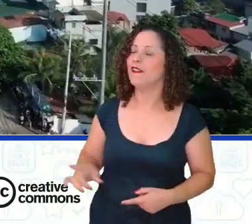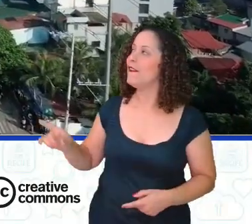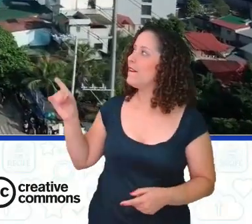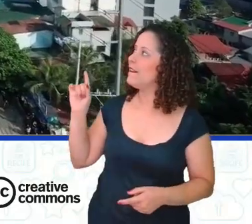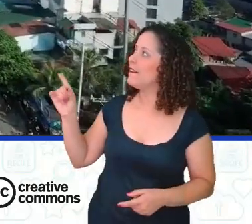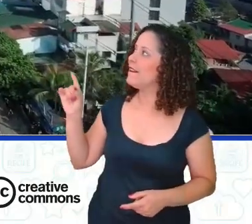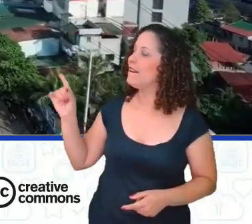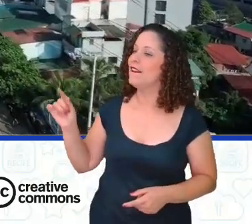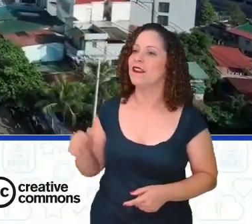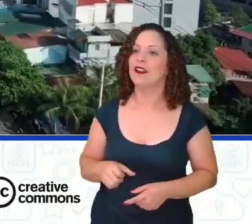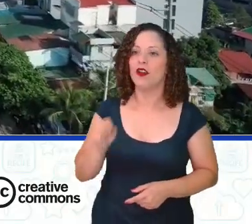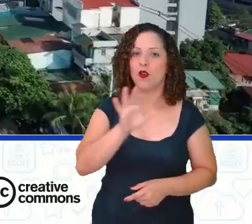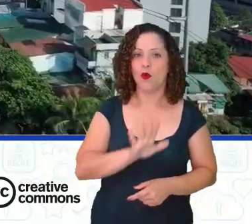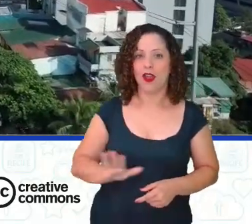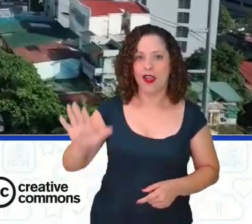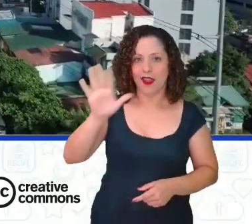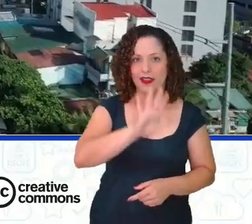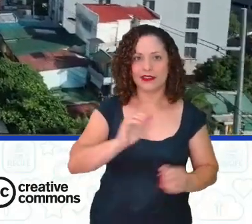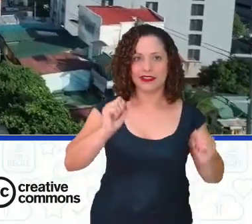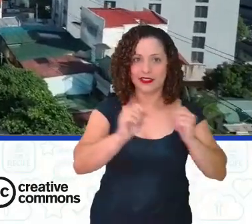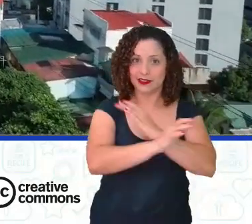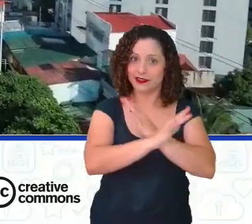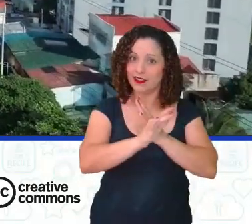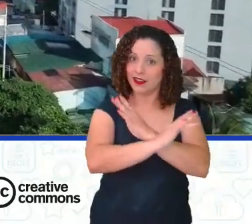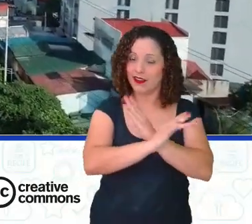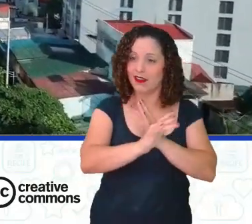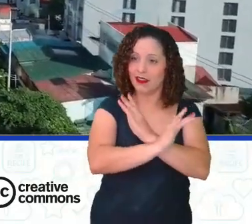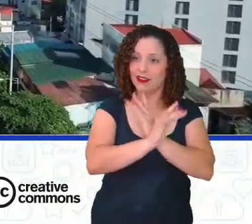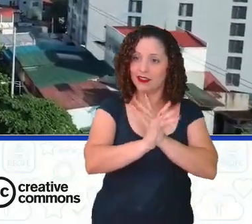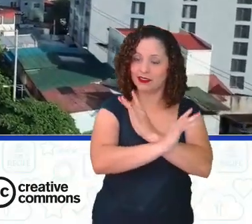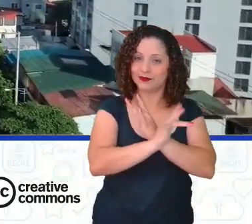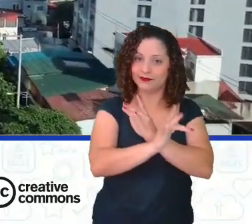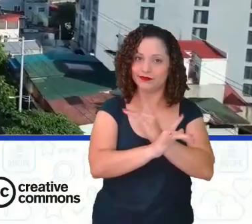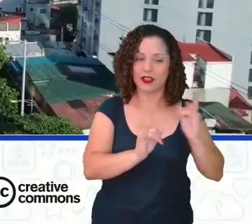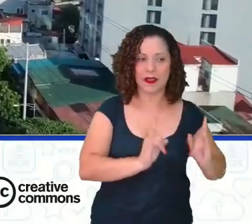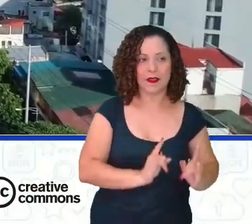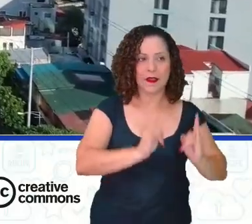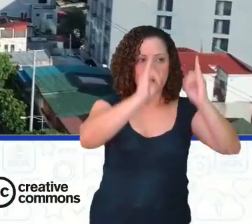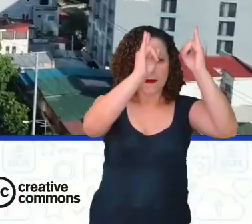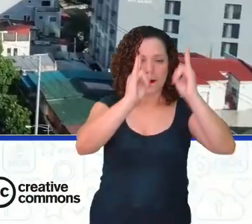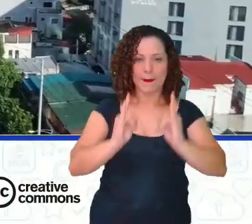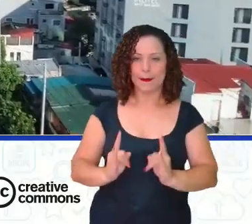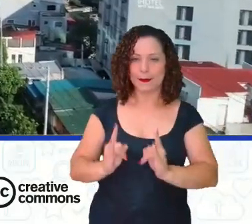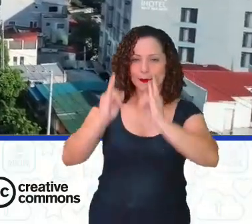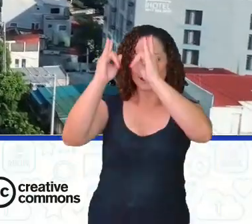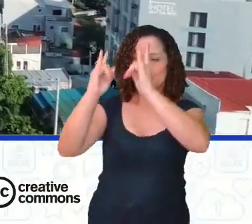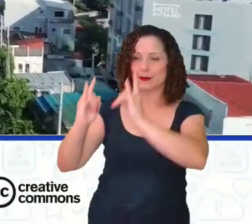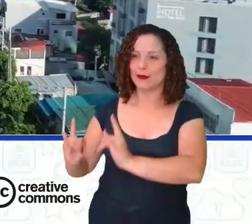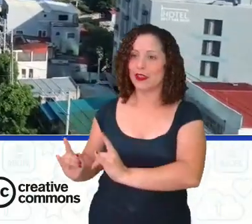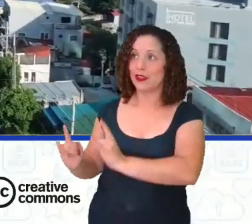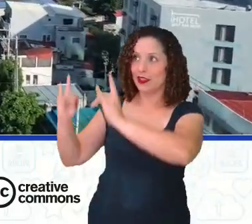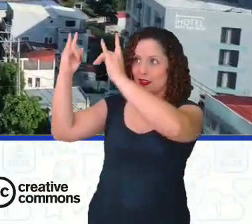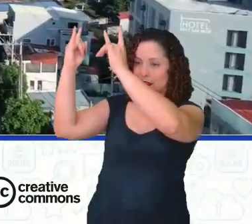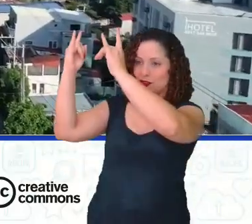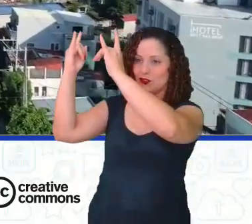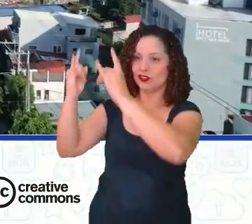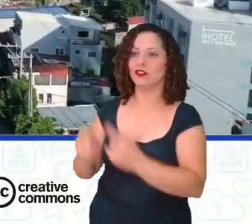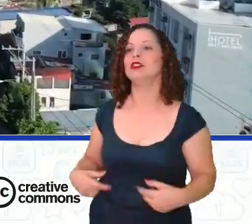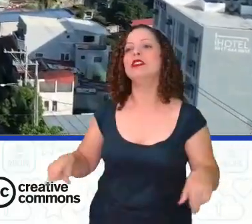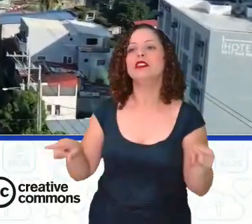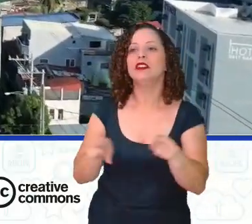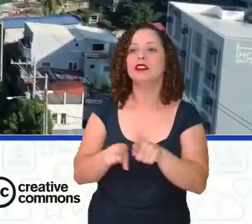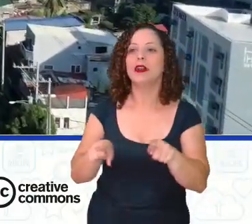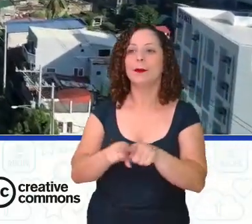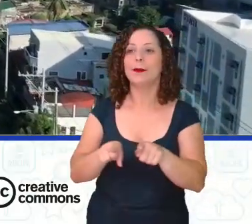um ambiente urbano. Nós temos aqui já prédios, né, erguidos. E você vê que sobraram aqui